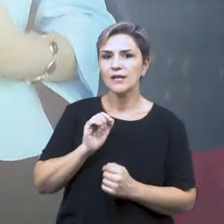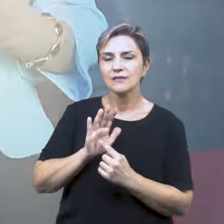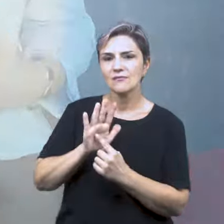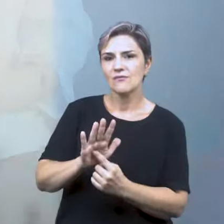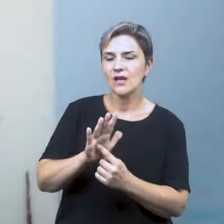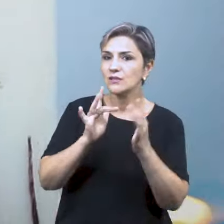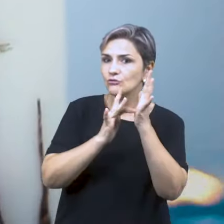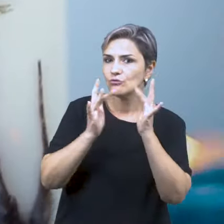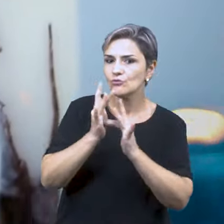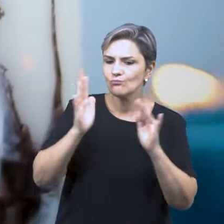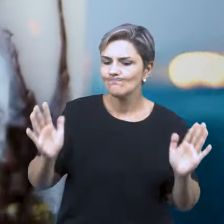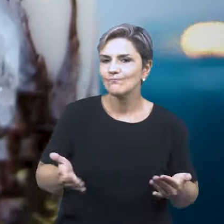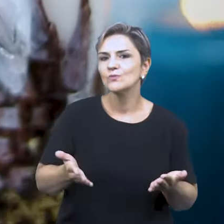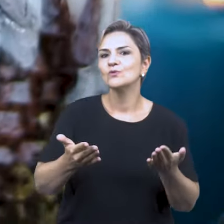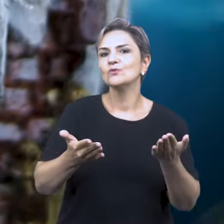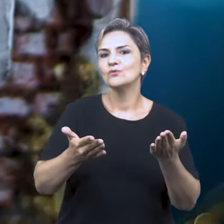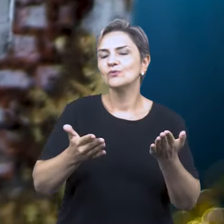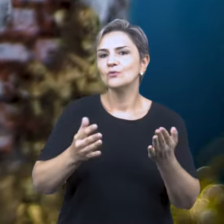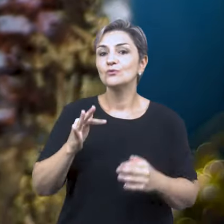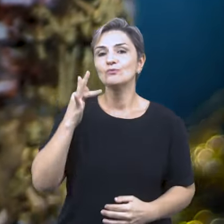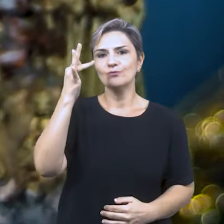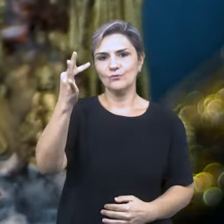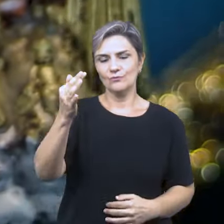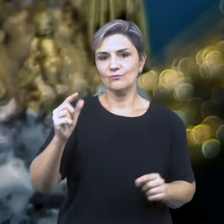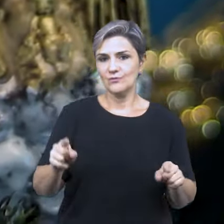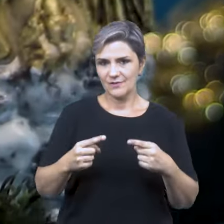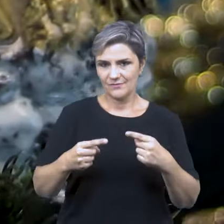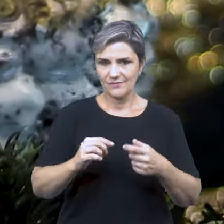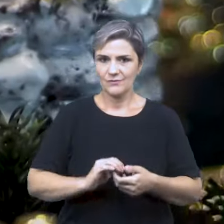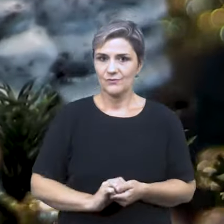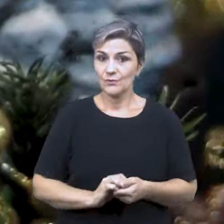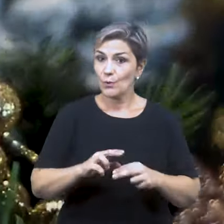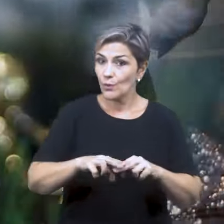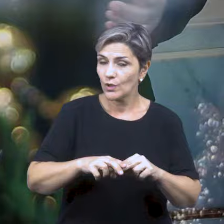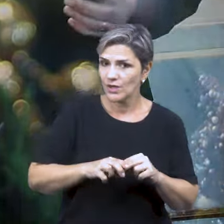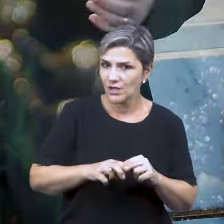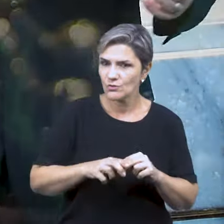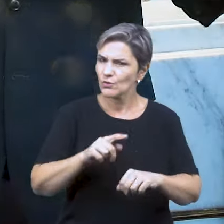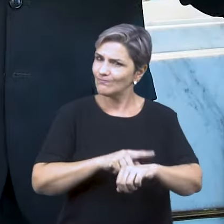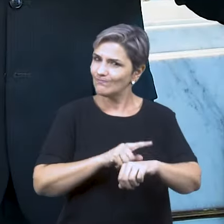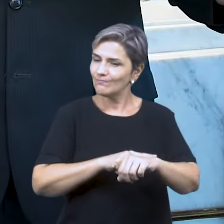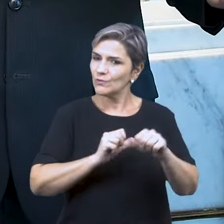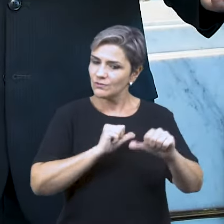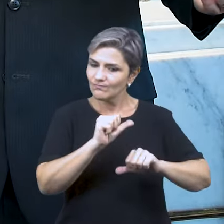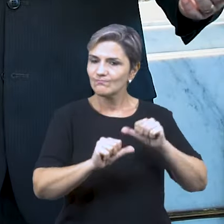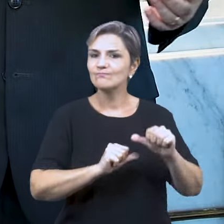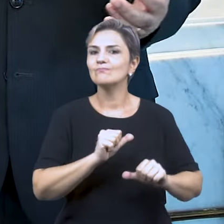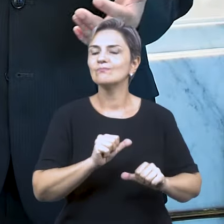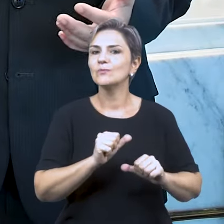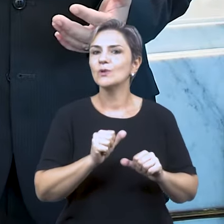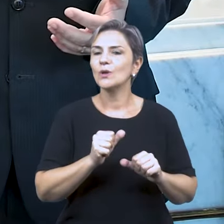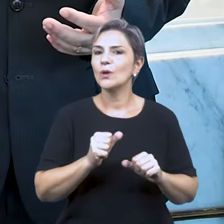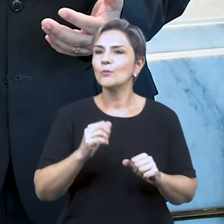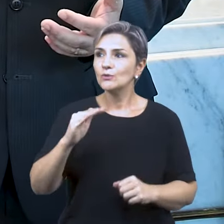Jesus, nos anime e inspire em nossos futuros desafios. Por isso, esta é uma época transformadora, pois